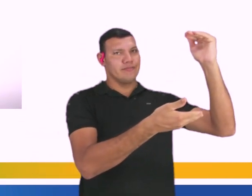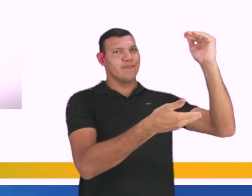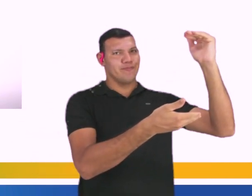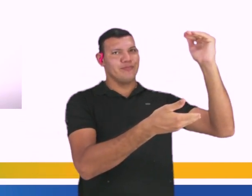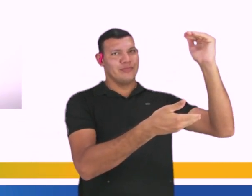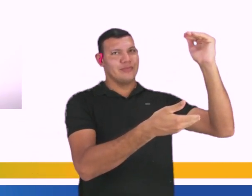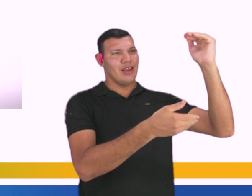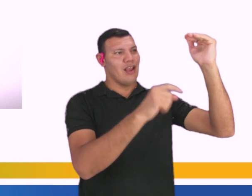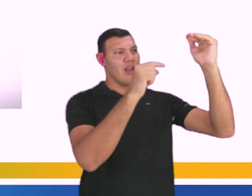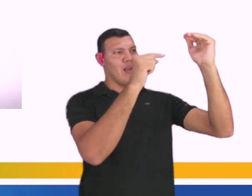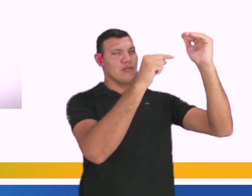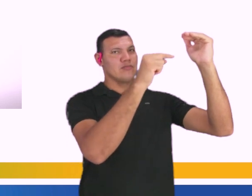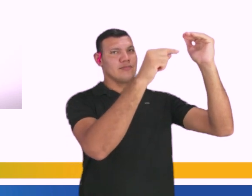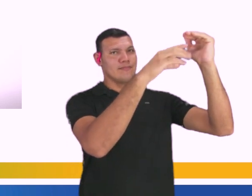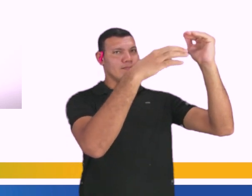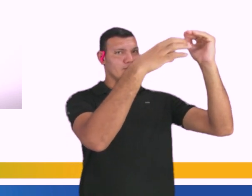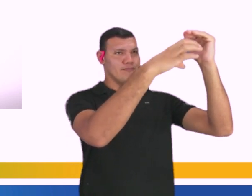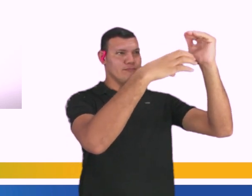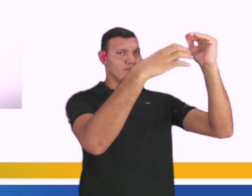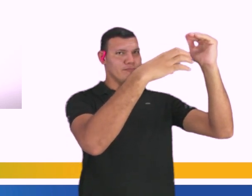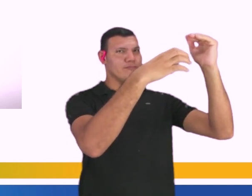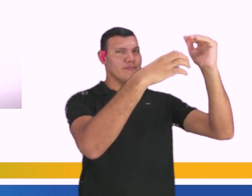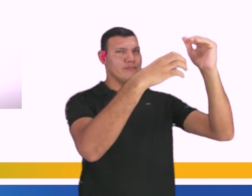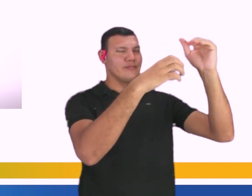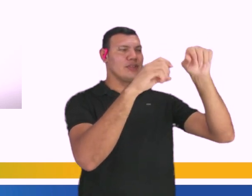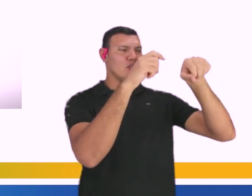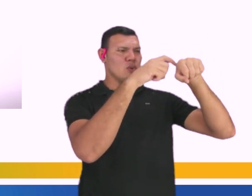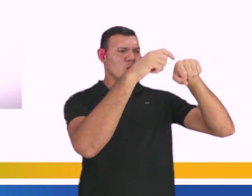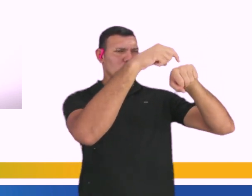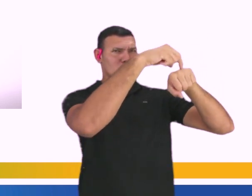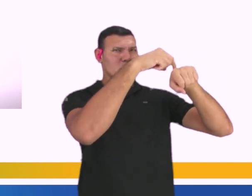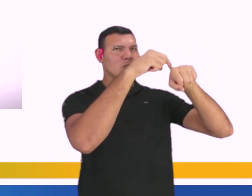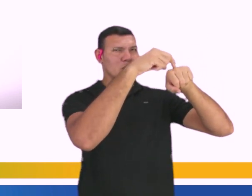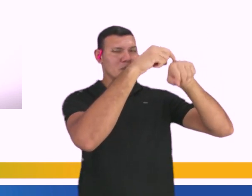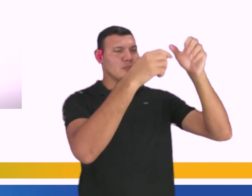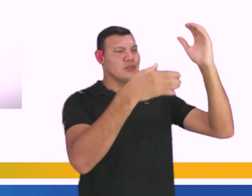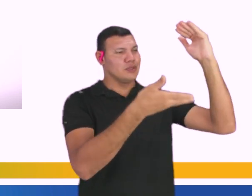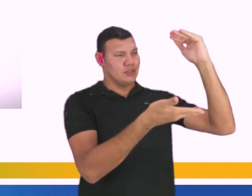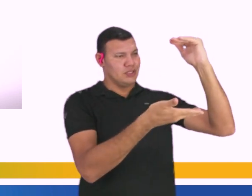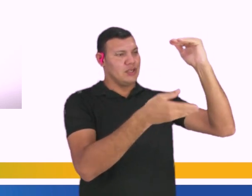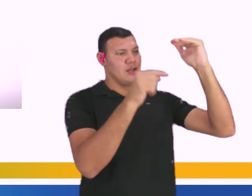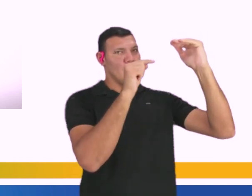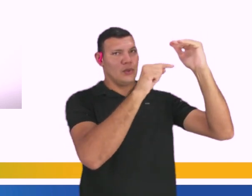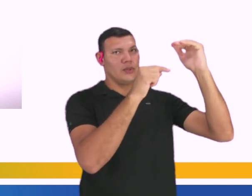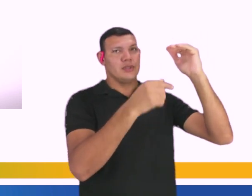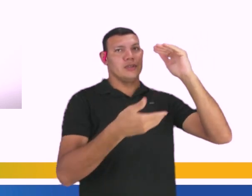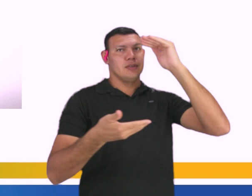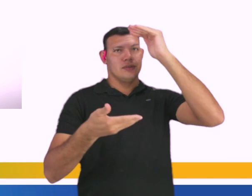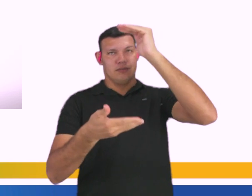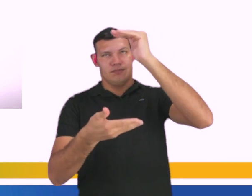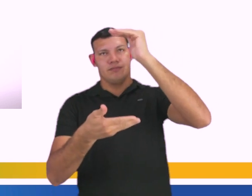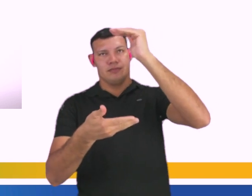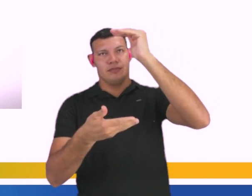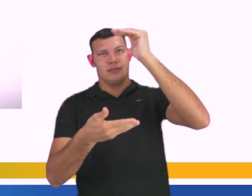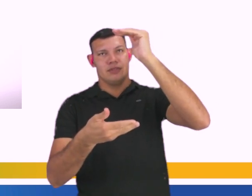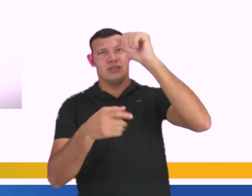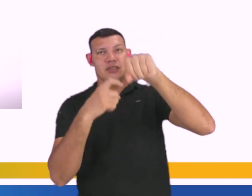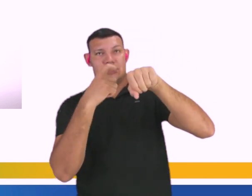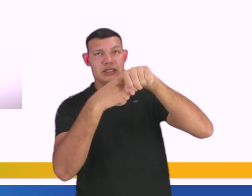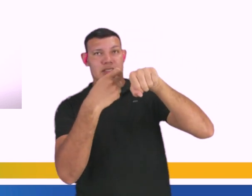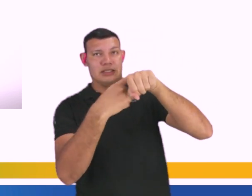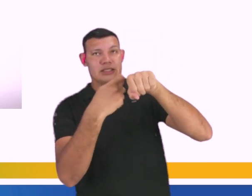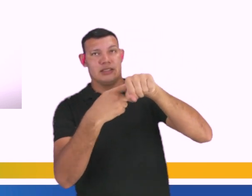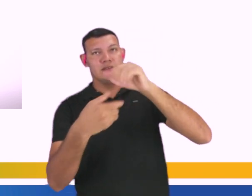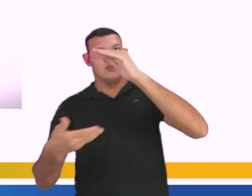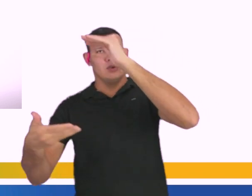da superfície, o segundo também, e o terceiro afundou. O que acontece para que o terceiro afunde? Isso só vai acontecer se ele